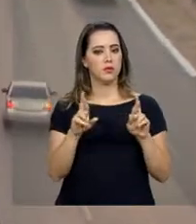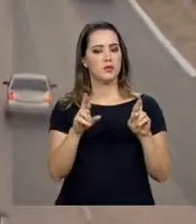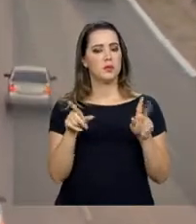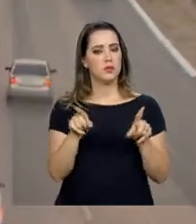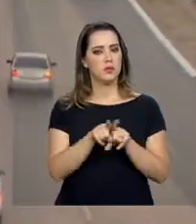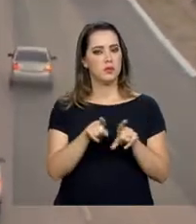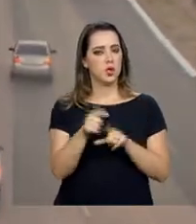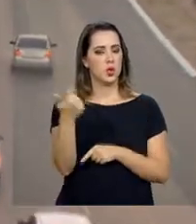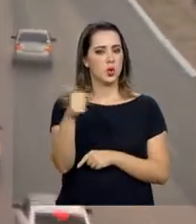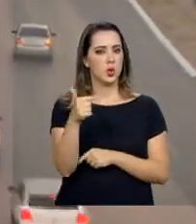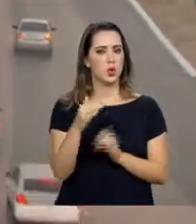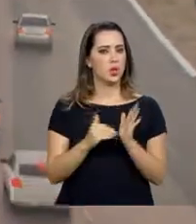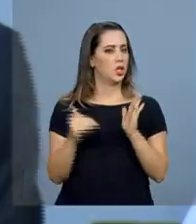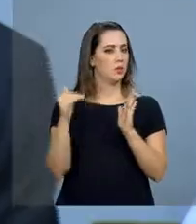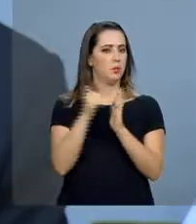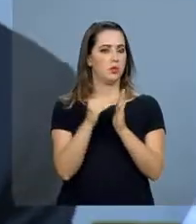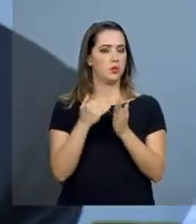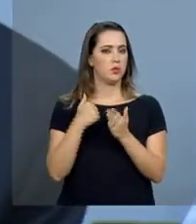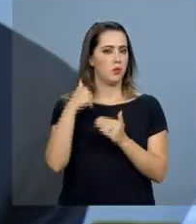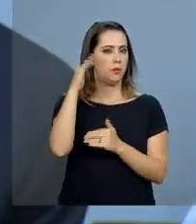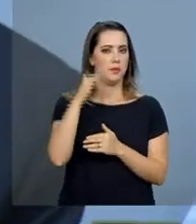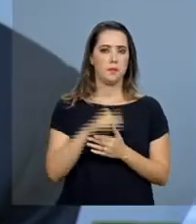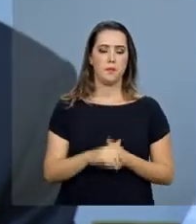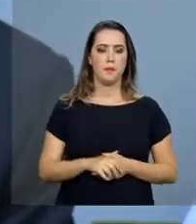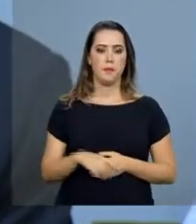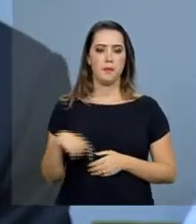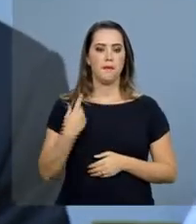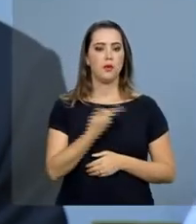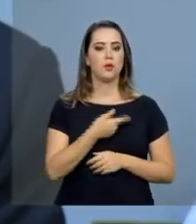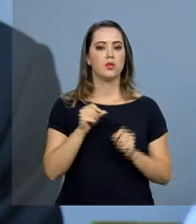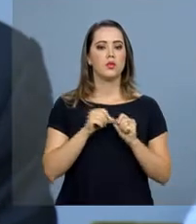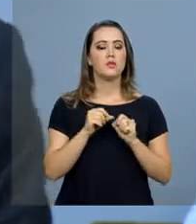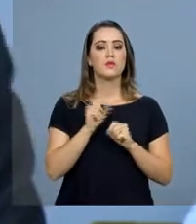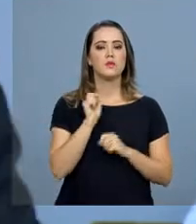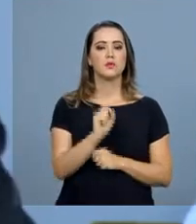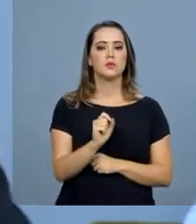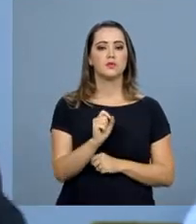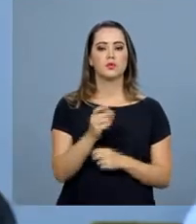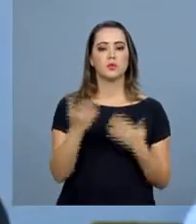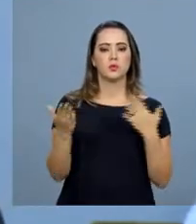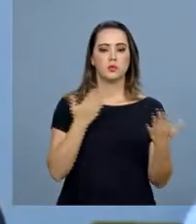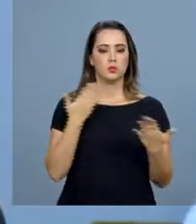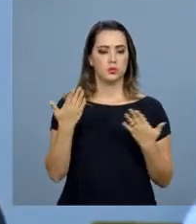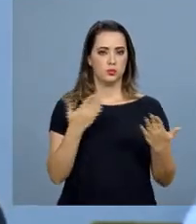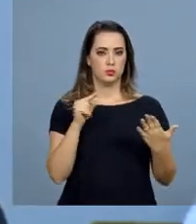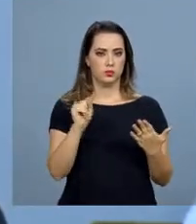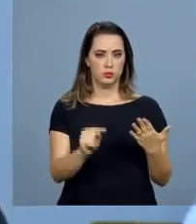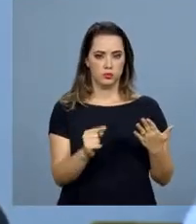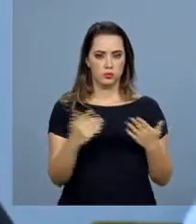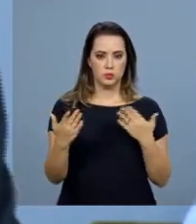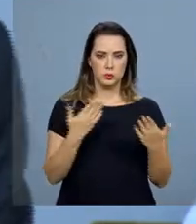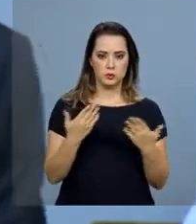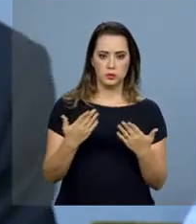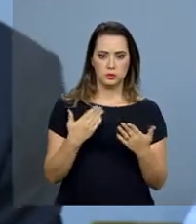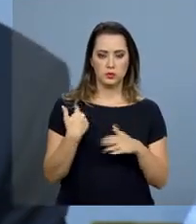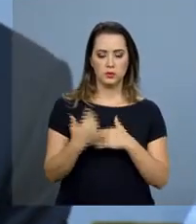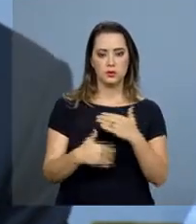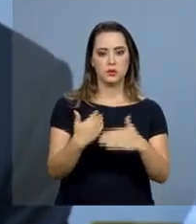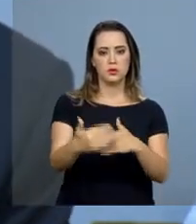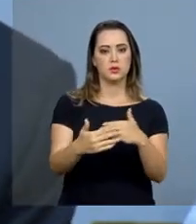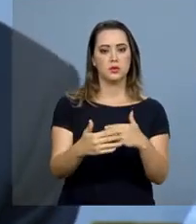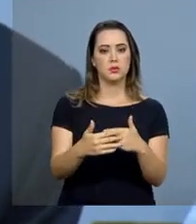não haverá aumento de impostos que nós fizemos foi considerara a a manutenção das